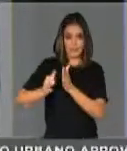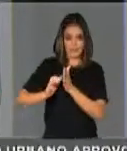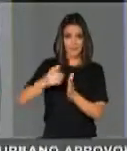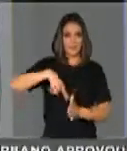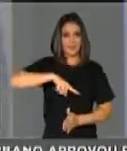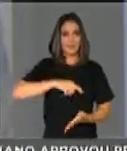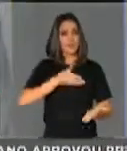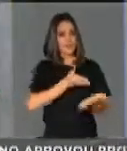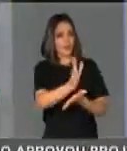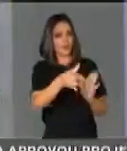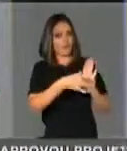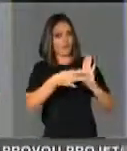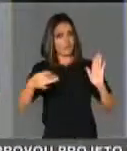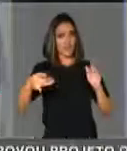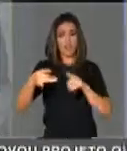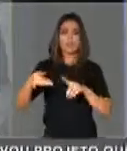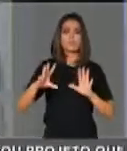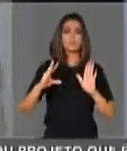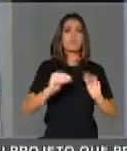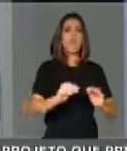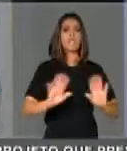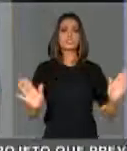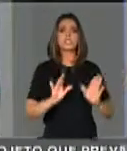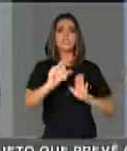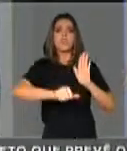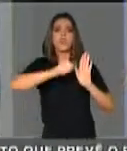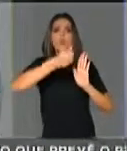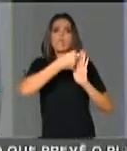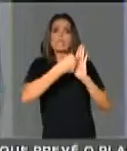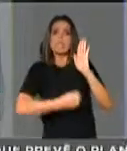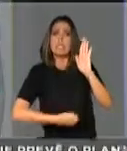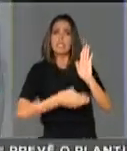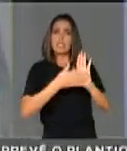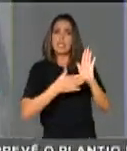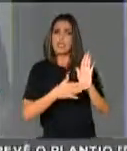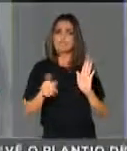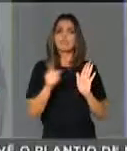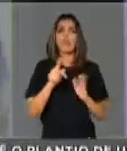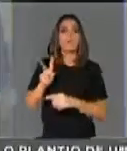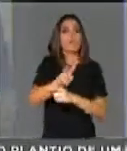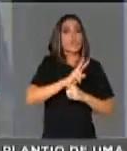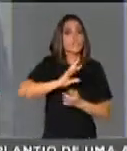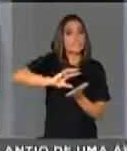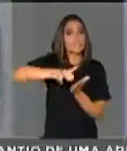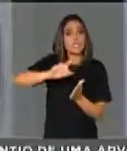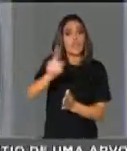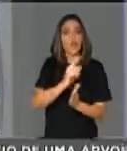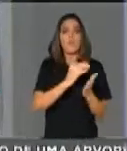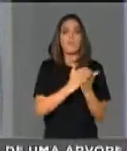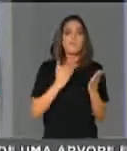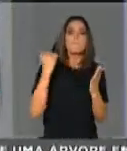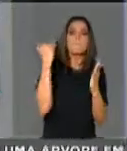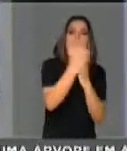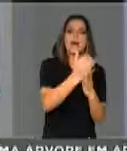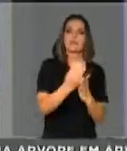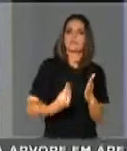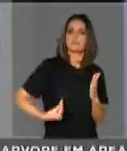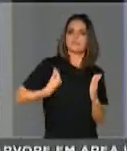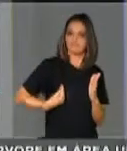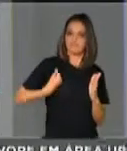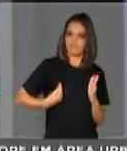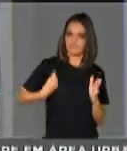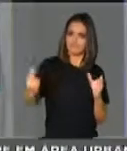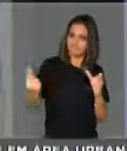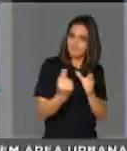que a gente aprove esse destaque, que não mexe no conteúdo da proteção de dados. Ele apenas amplia a